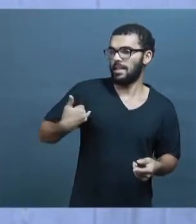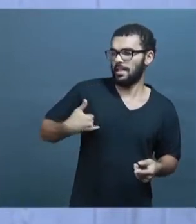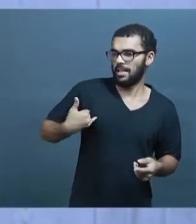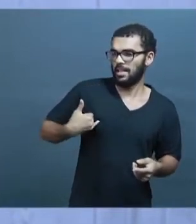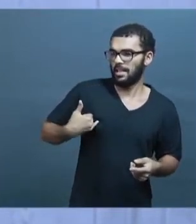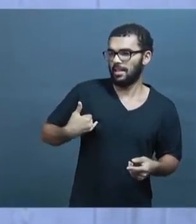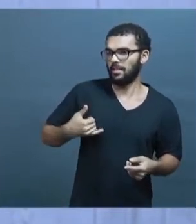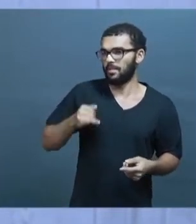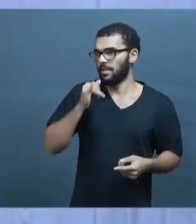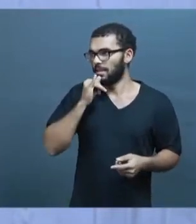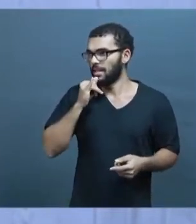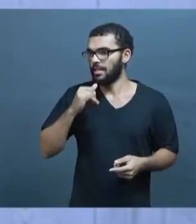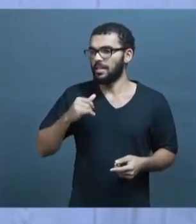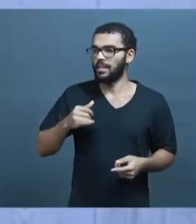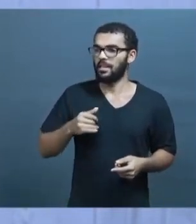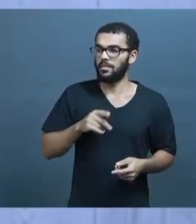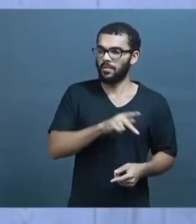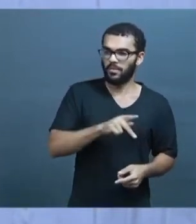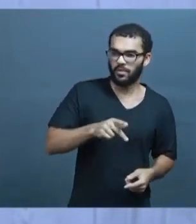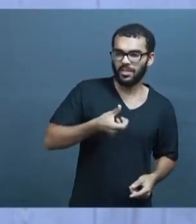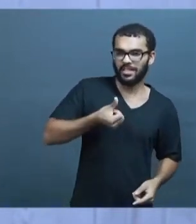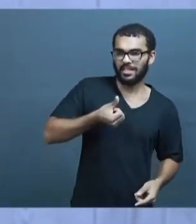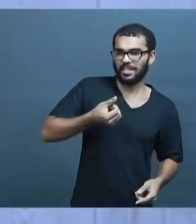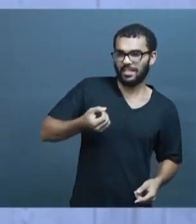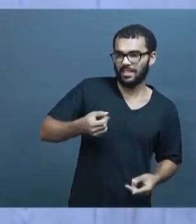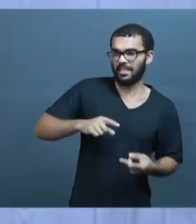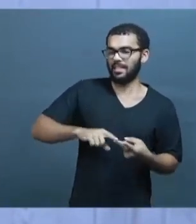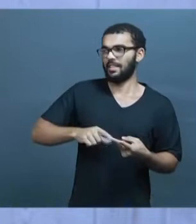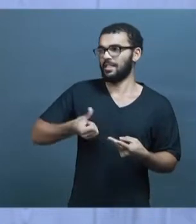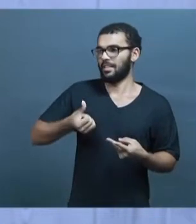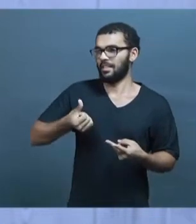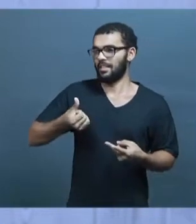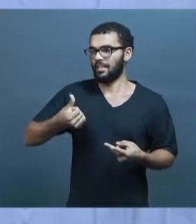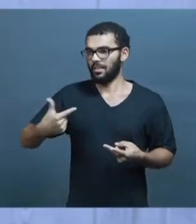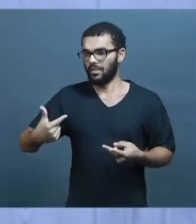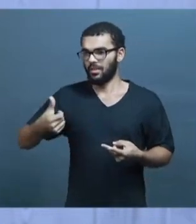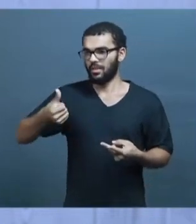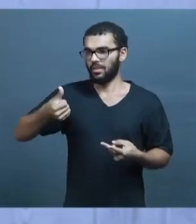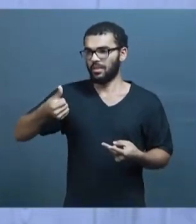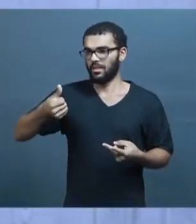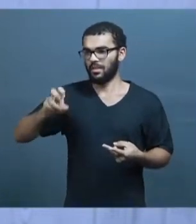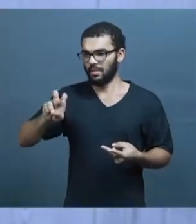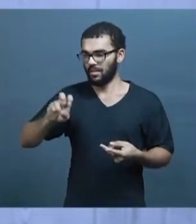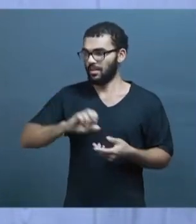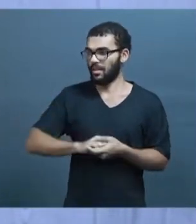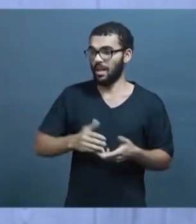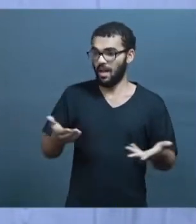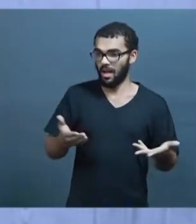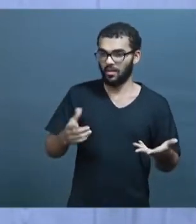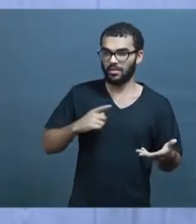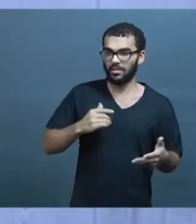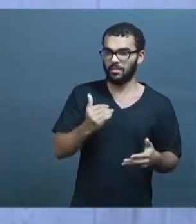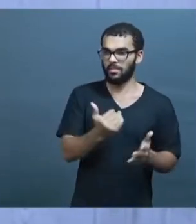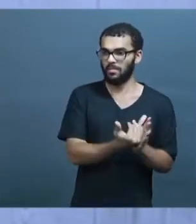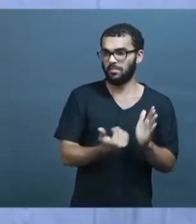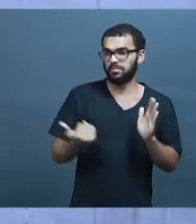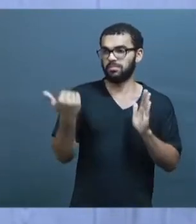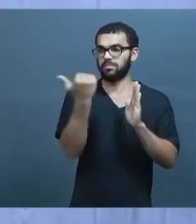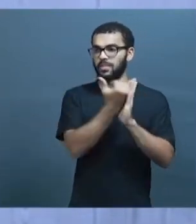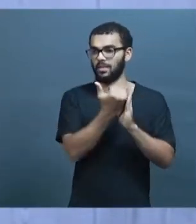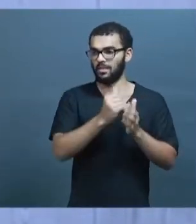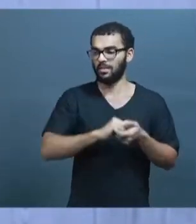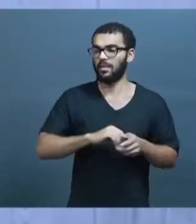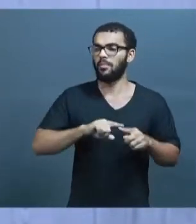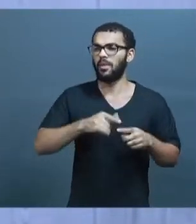60 professores, 62, 65. Isso, nesse momento, é uma elevação. Mas nós não sabemos, por exemplo, daqui